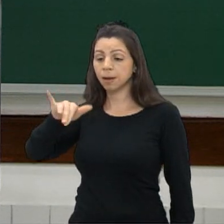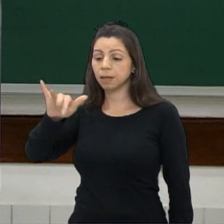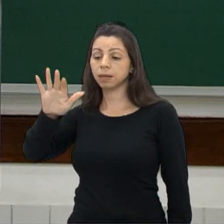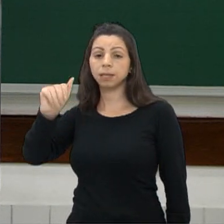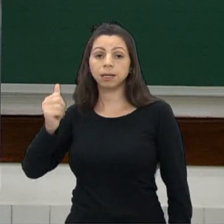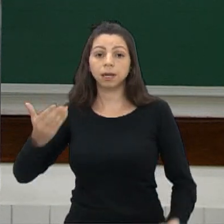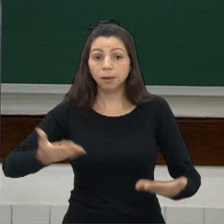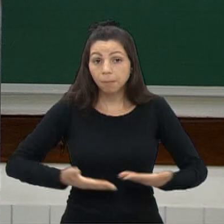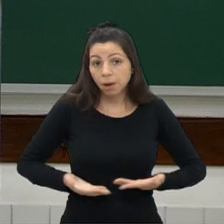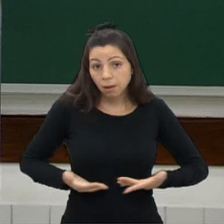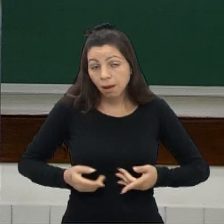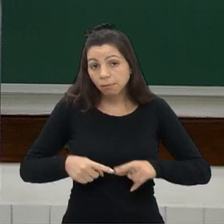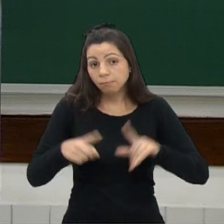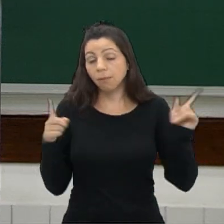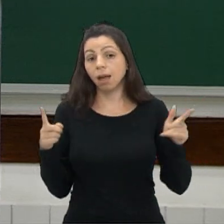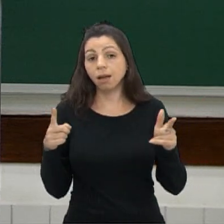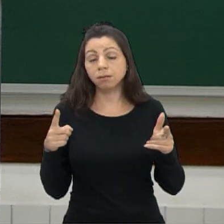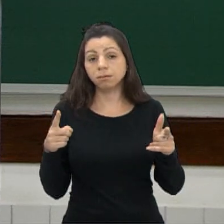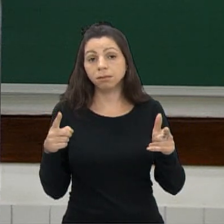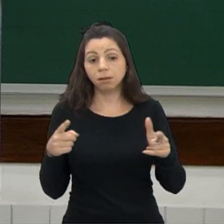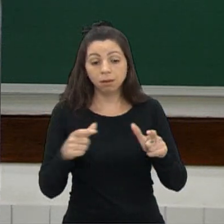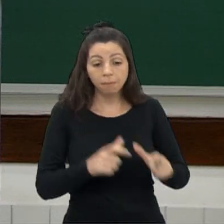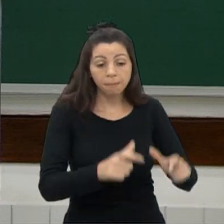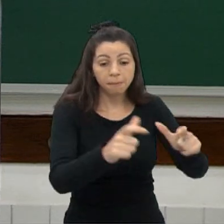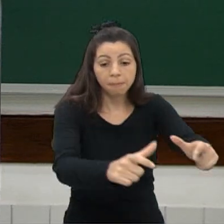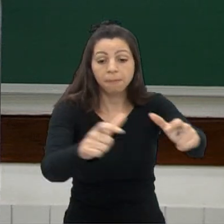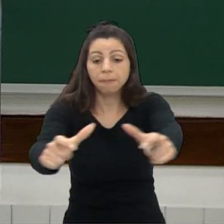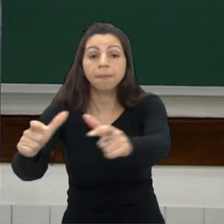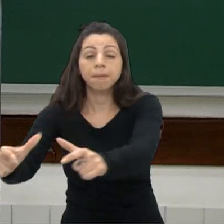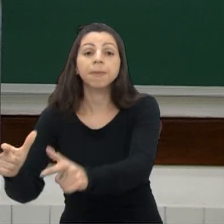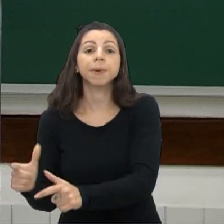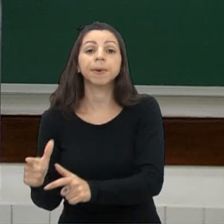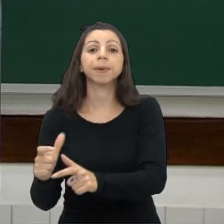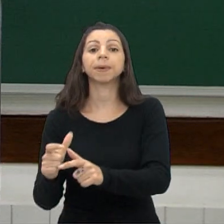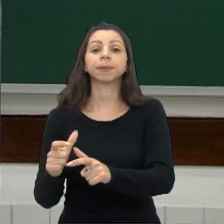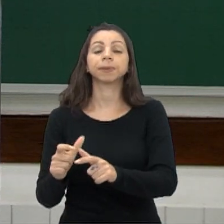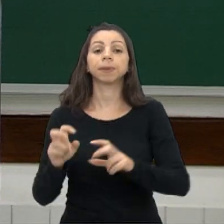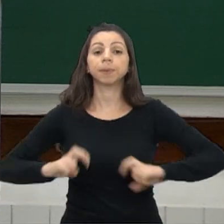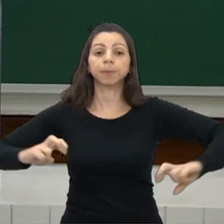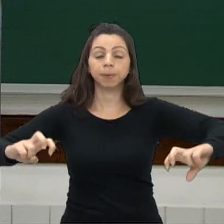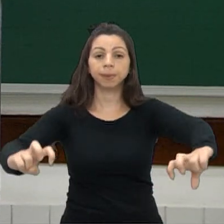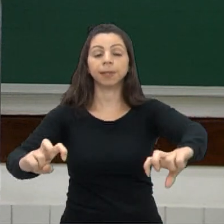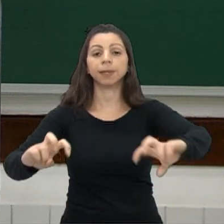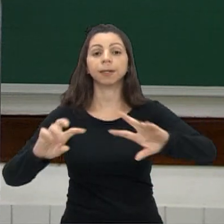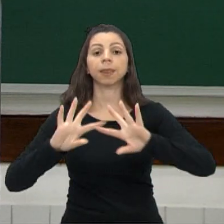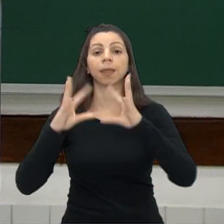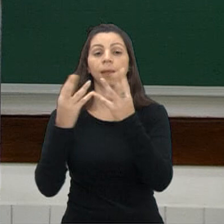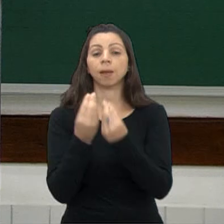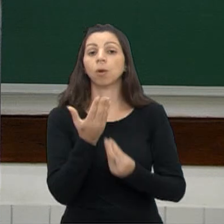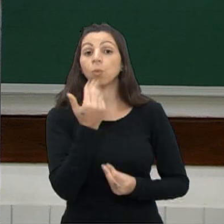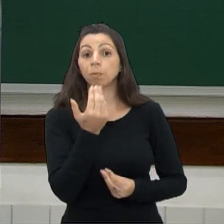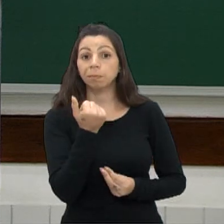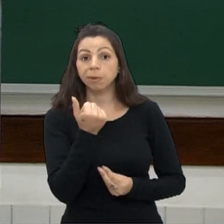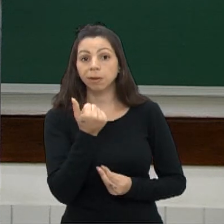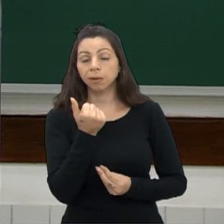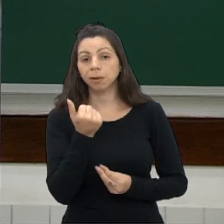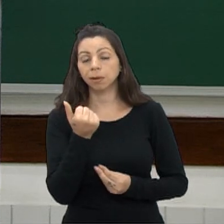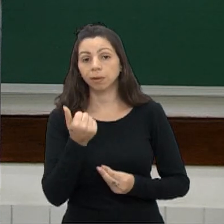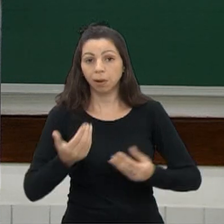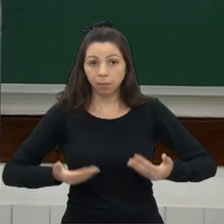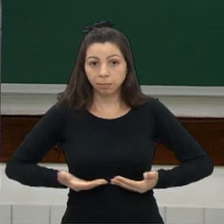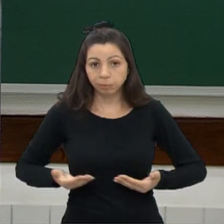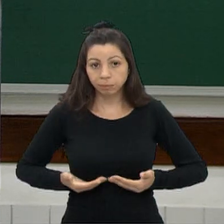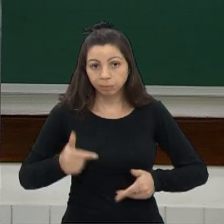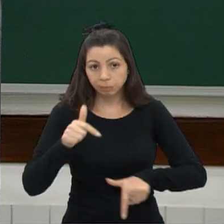falar mais, só foi aí algumas antecipações, foram algumas antecipações para que você pudesse relembrar